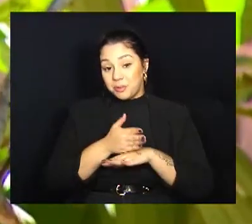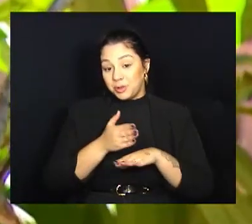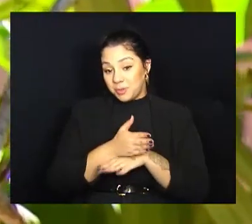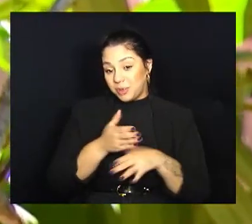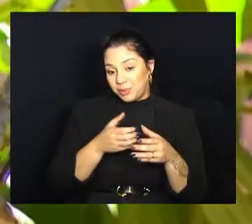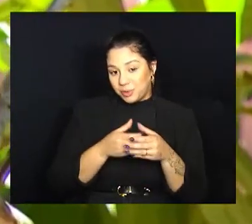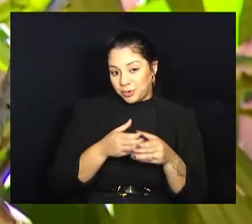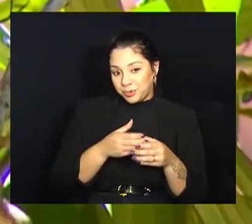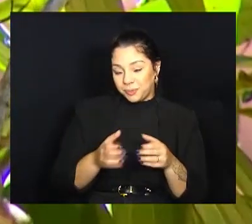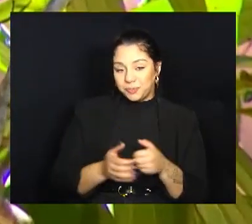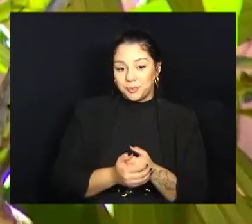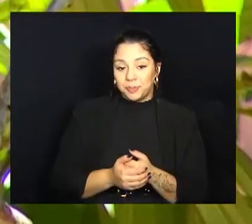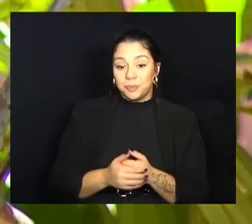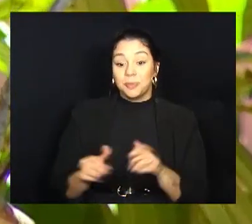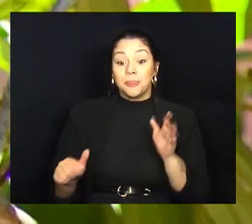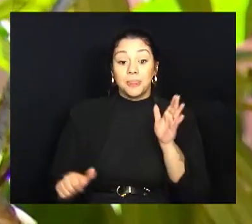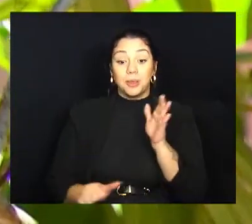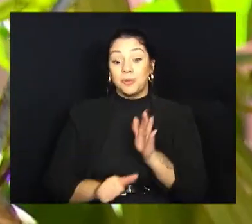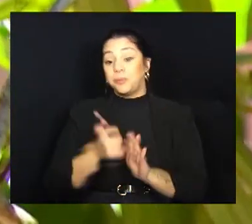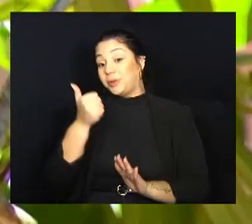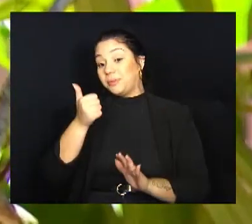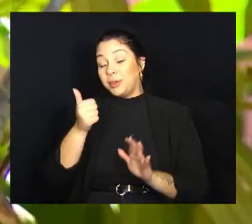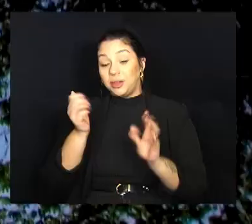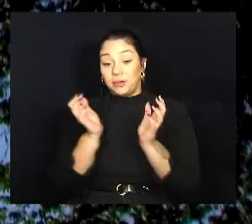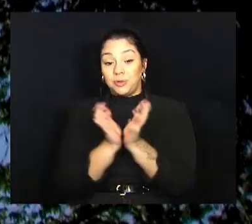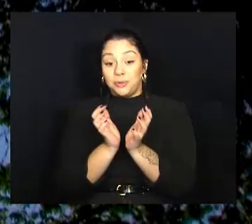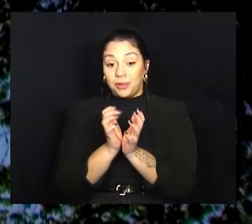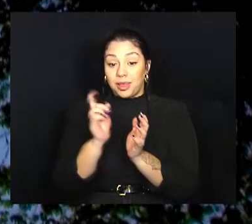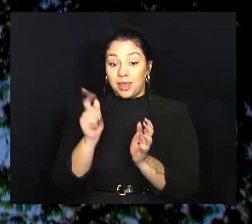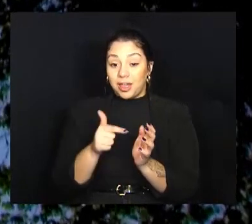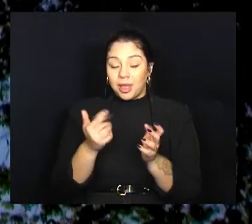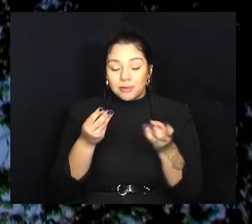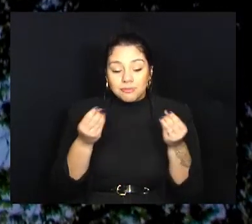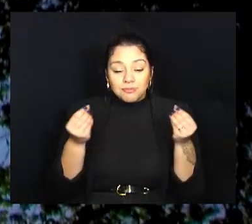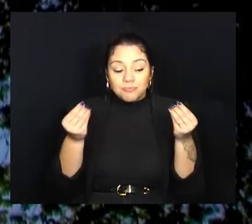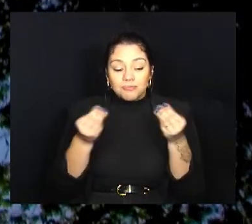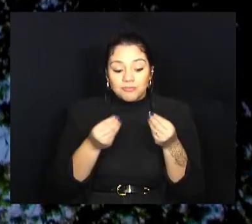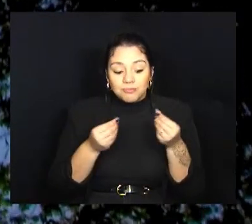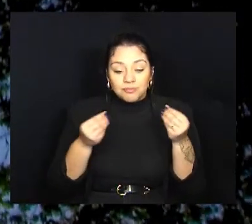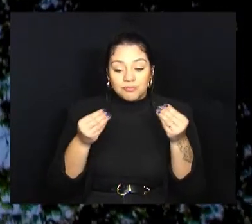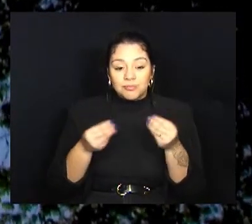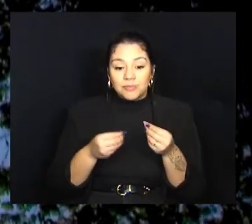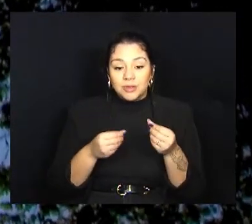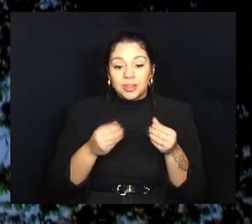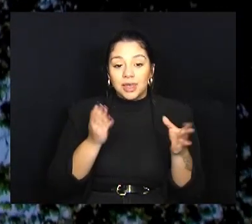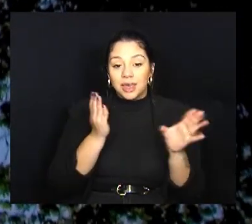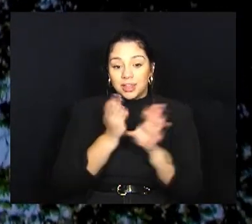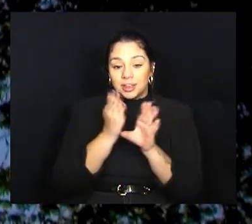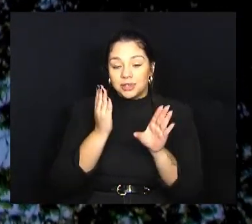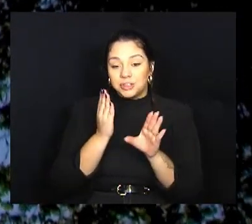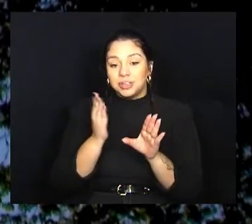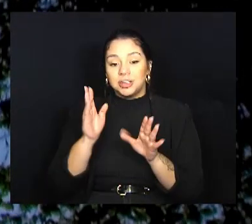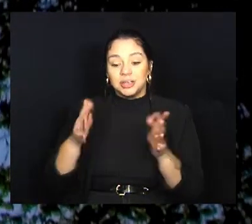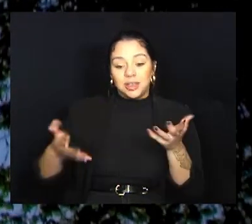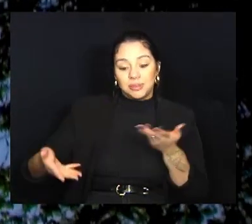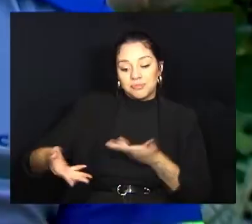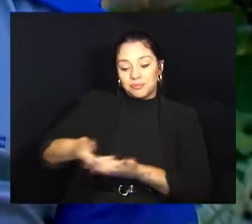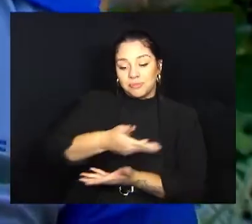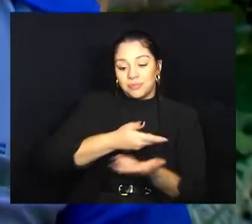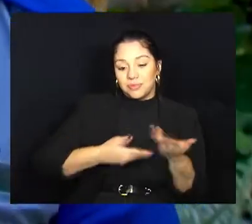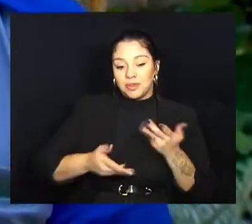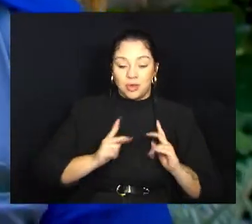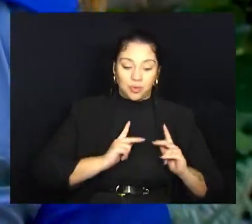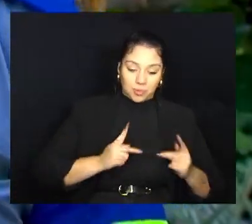primeiro lugar presenteia o olhar sensível do servidor, que acredita na simbiose entre natureza e o